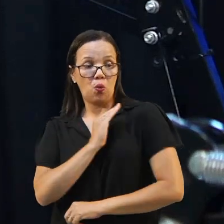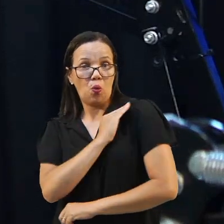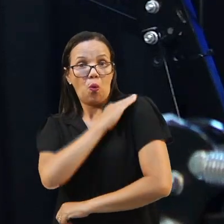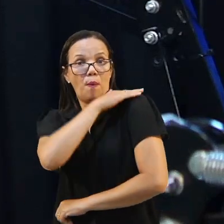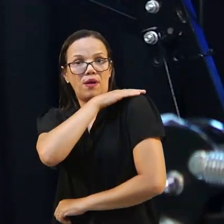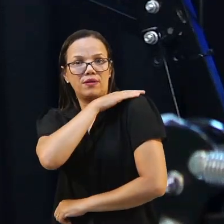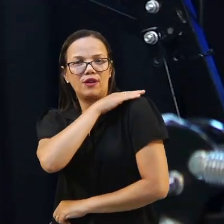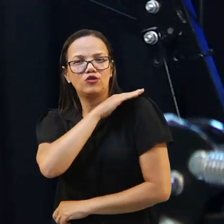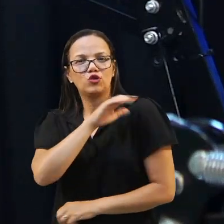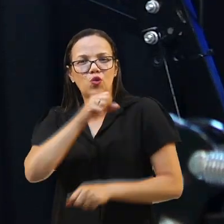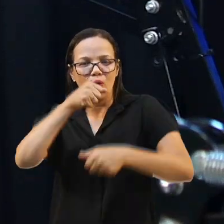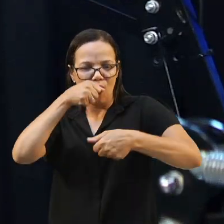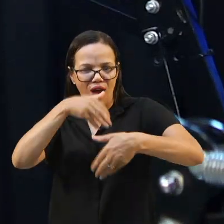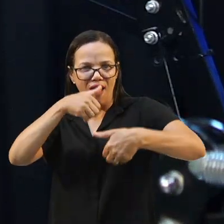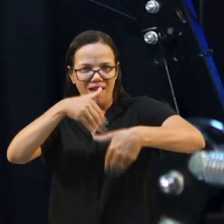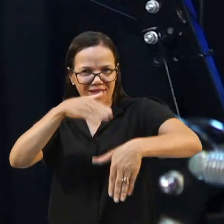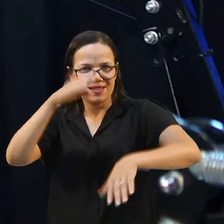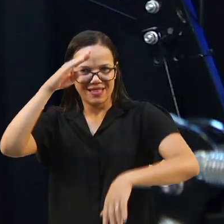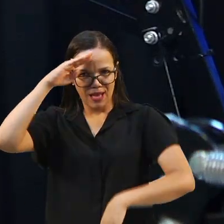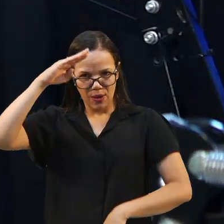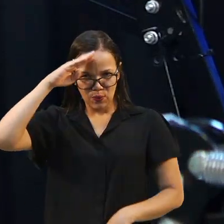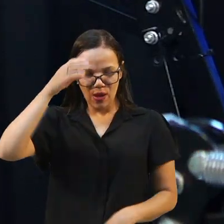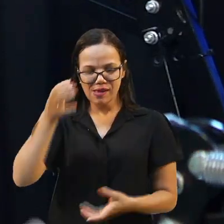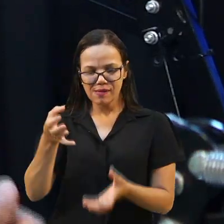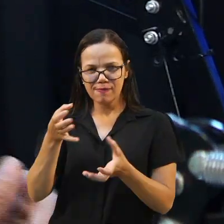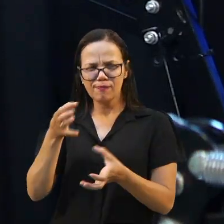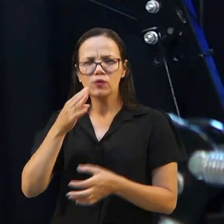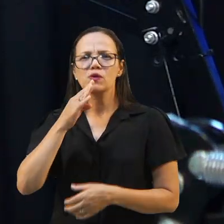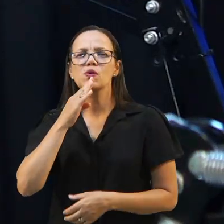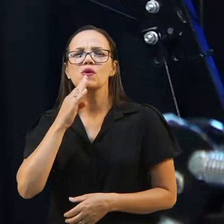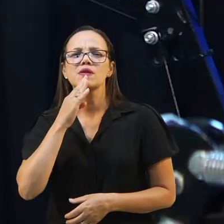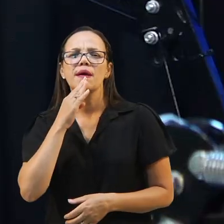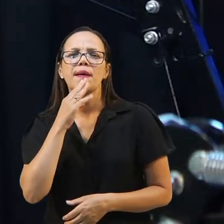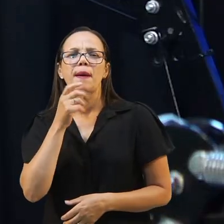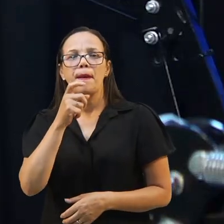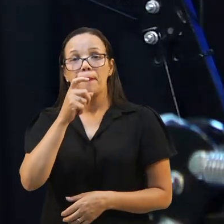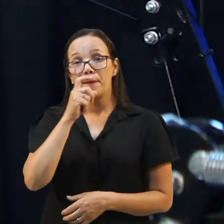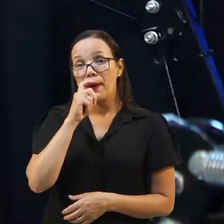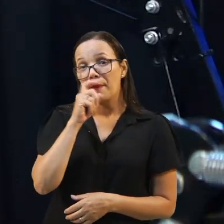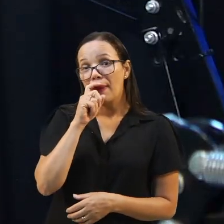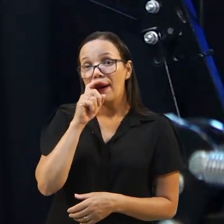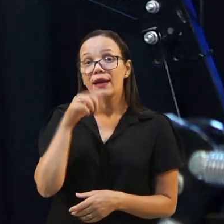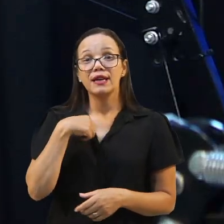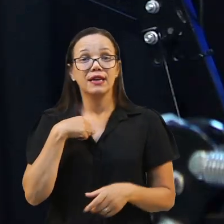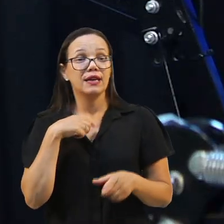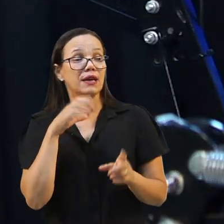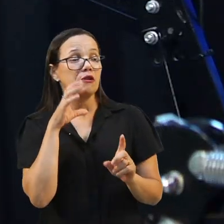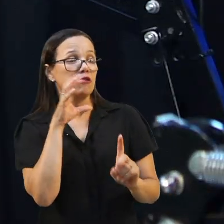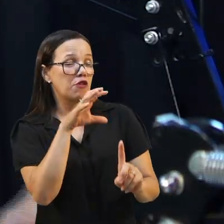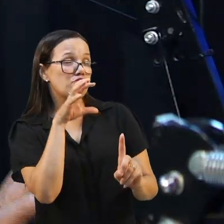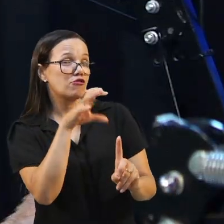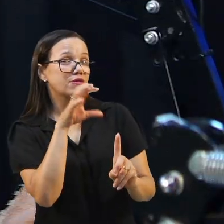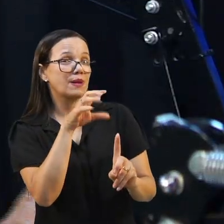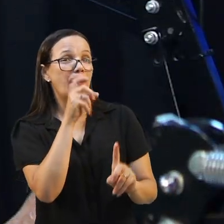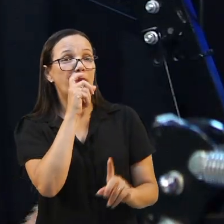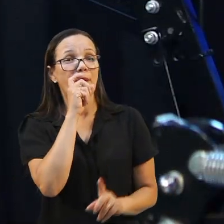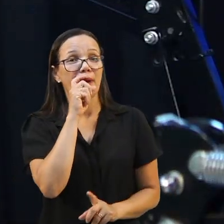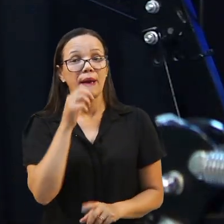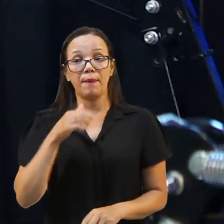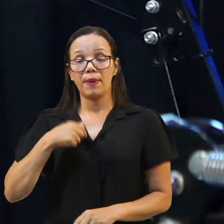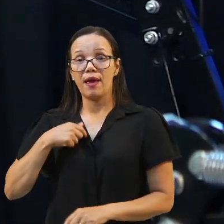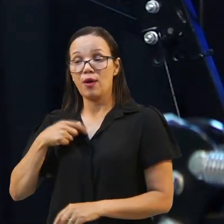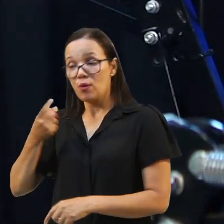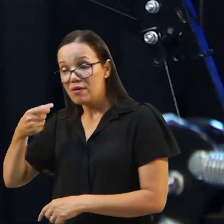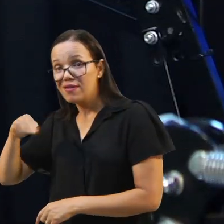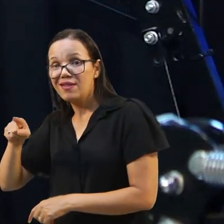Exército, que queria convencer meu pai de que eu fizesse carreira no Exército. E eu achei que não